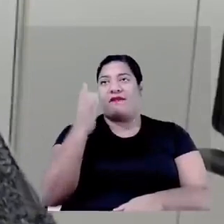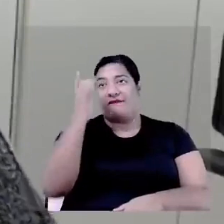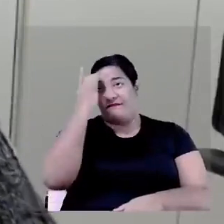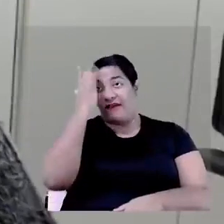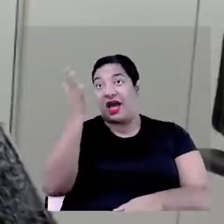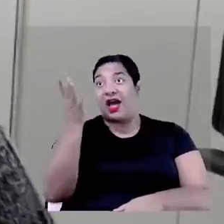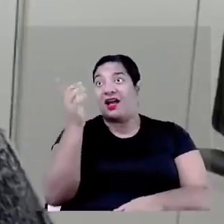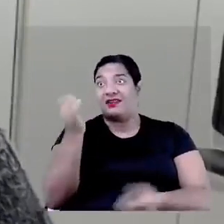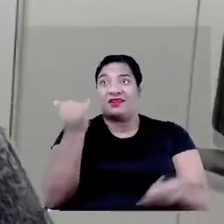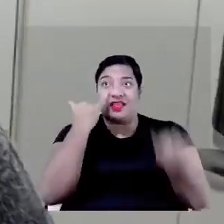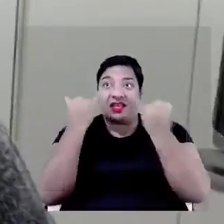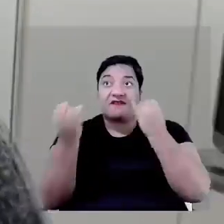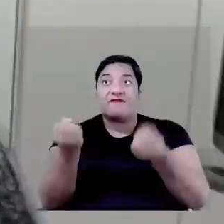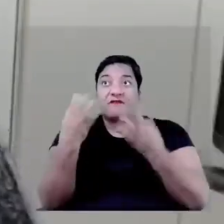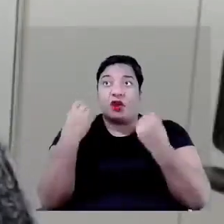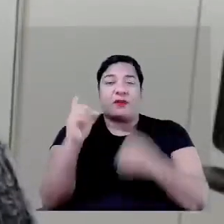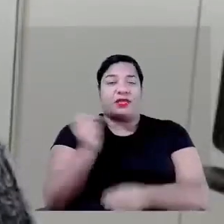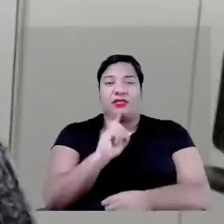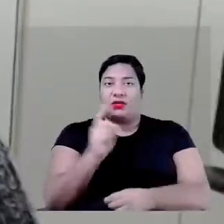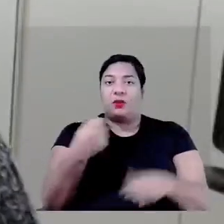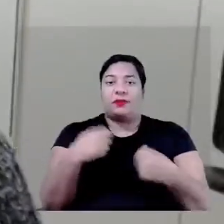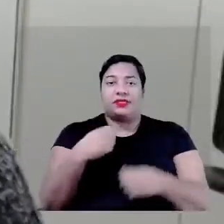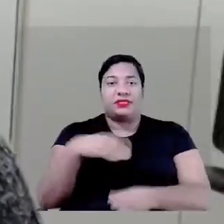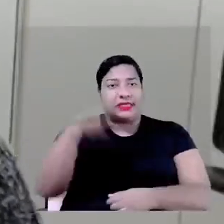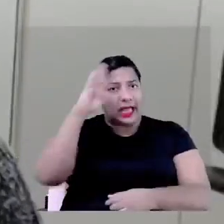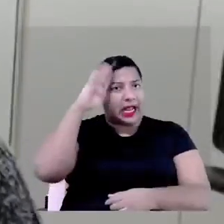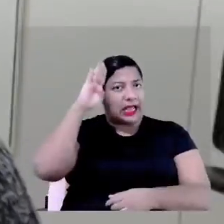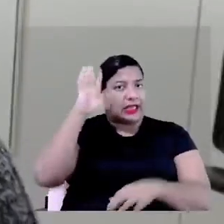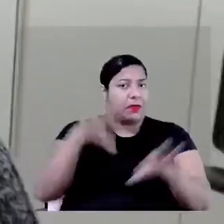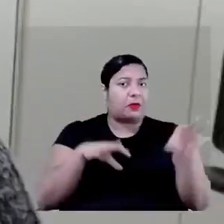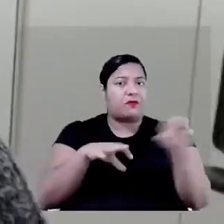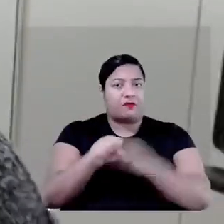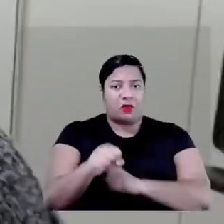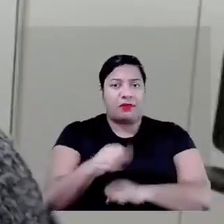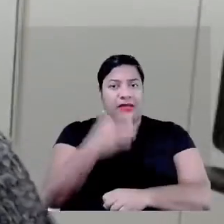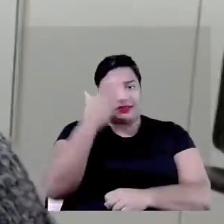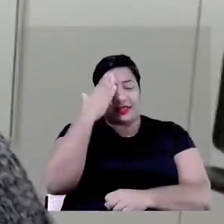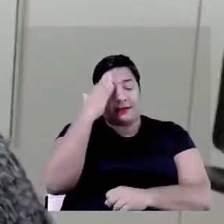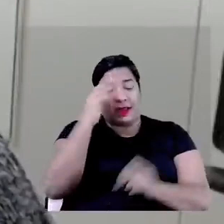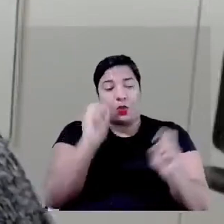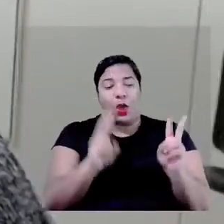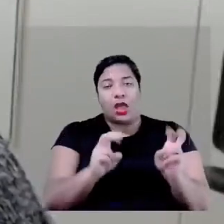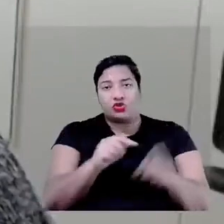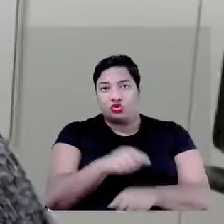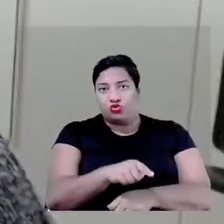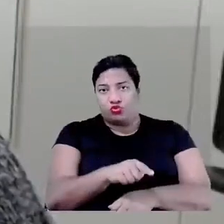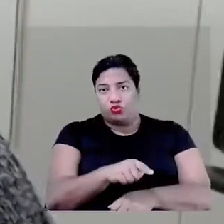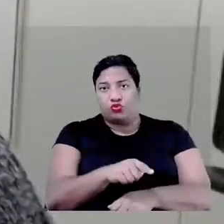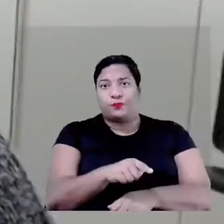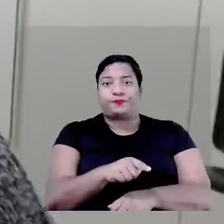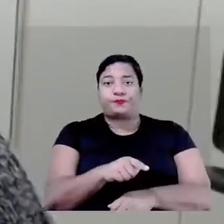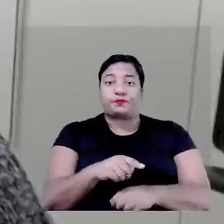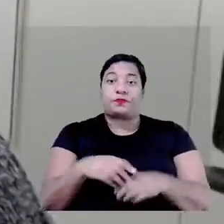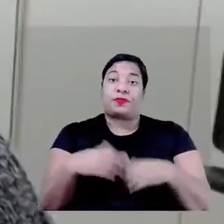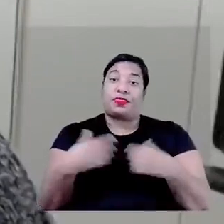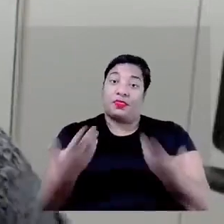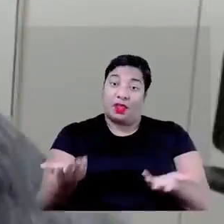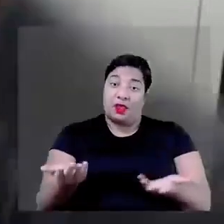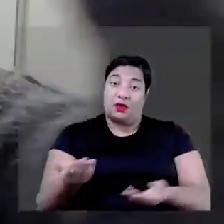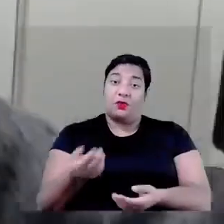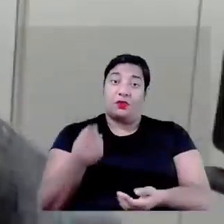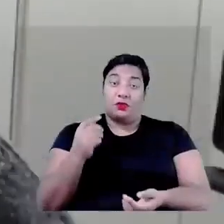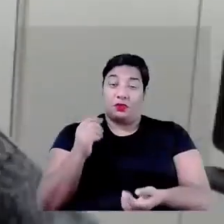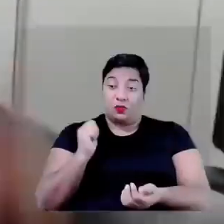se ele não tiver uma formação acadêmica especificamente naquele assunto. Então, eu acho que o uso do poder de compra